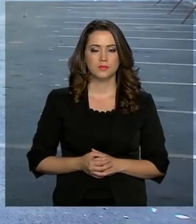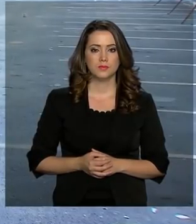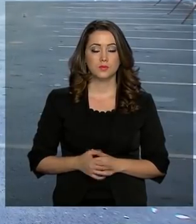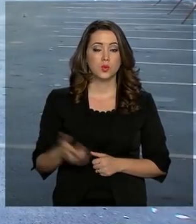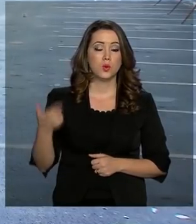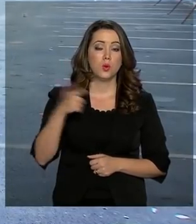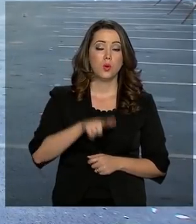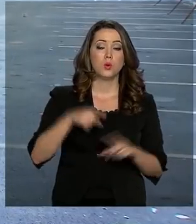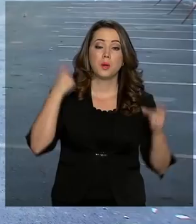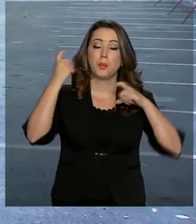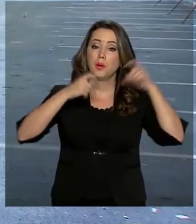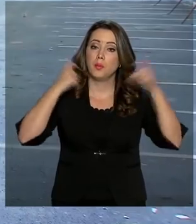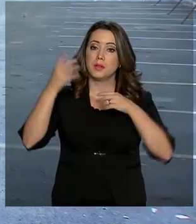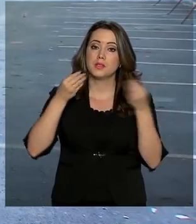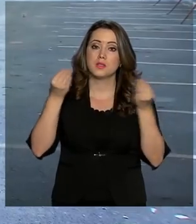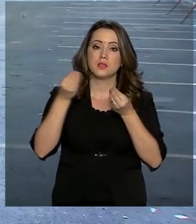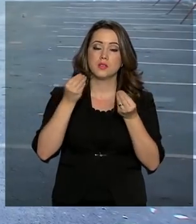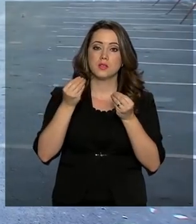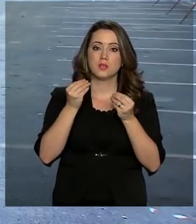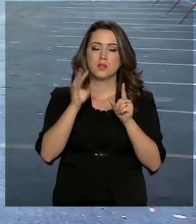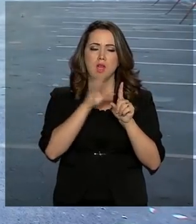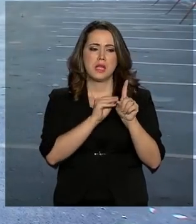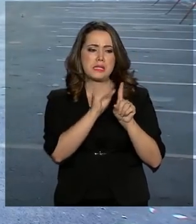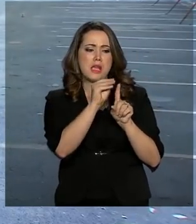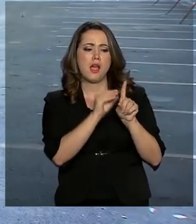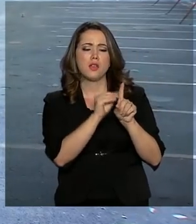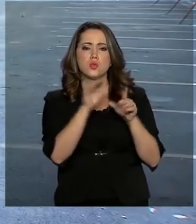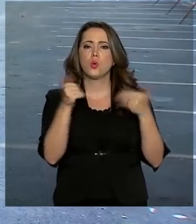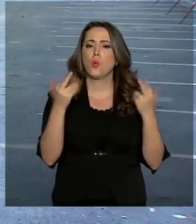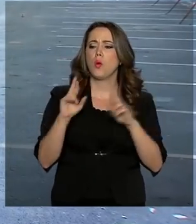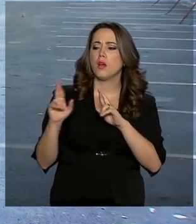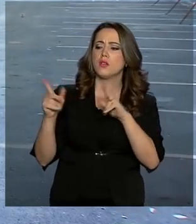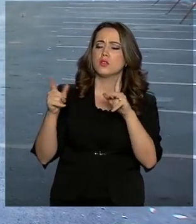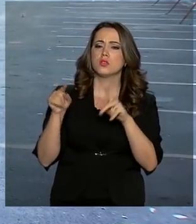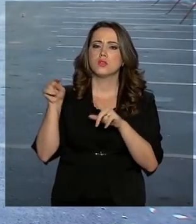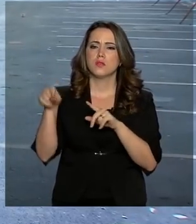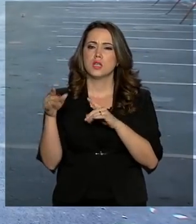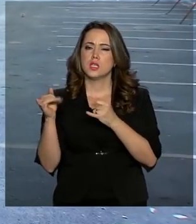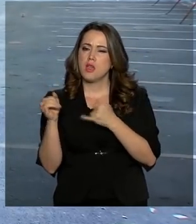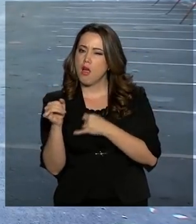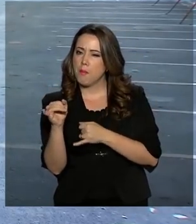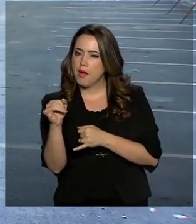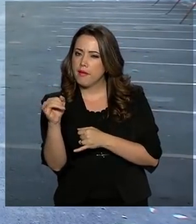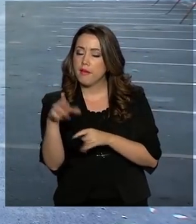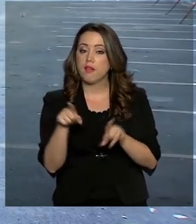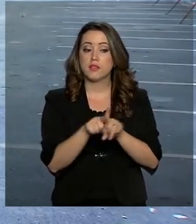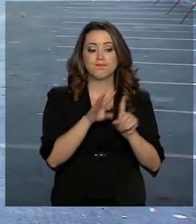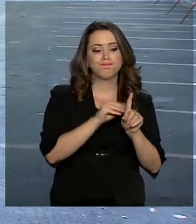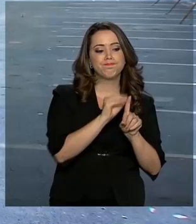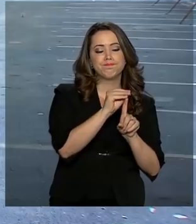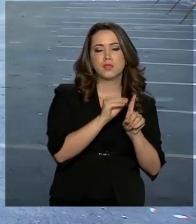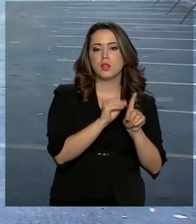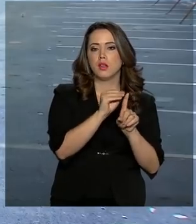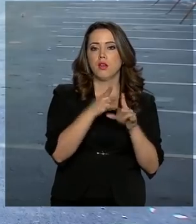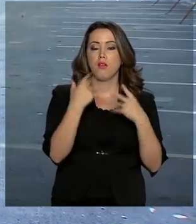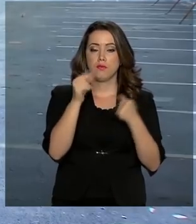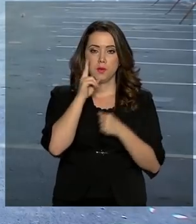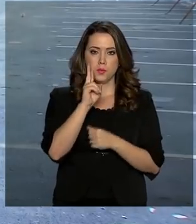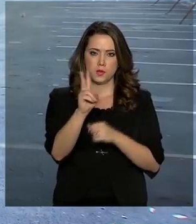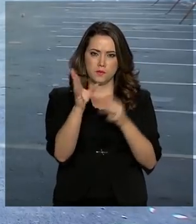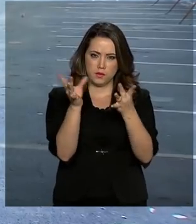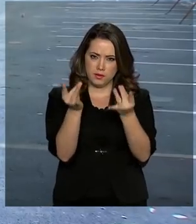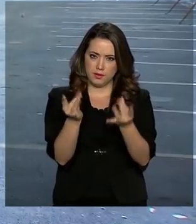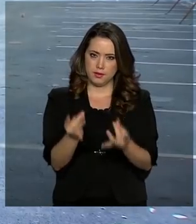A preocupação é quanto ao assédio. Você sabe qual a diferença entre paquera e assédio? Então vamos saber